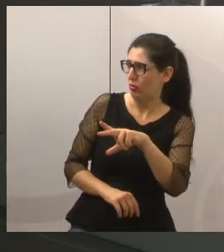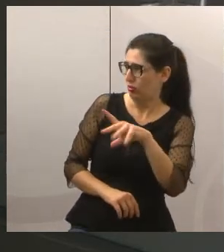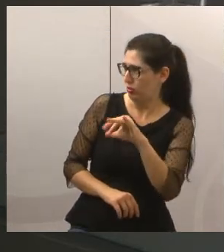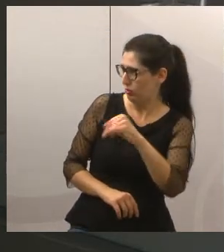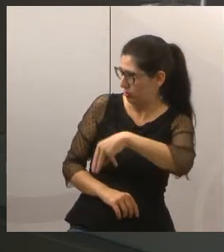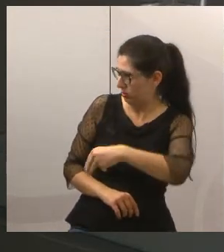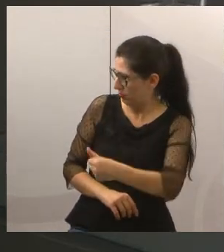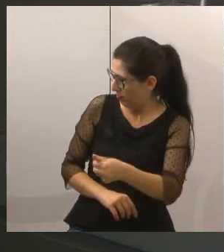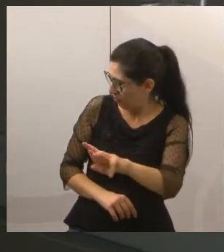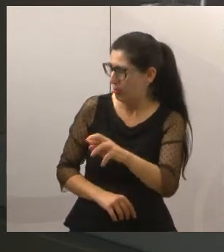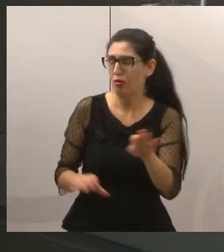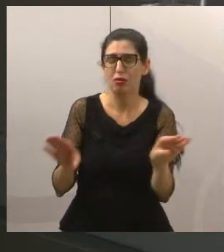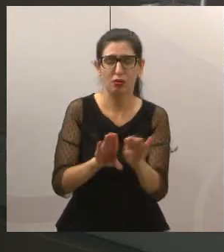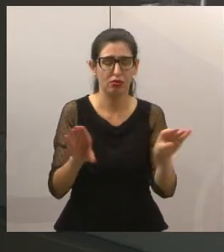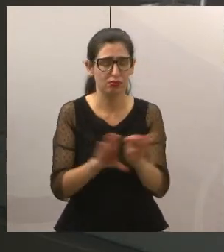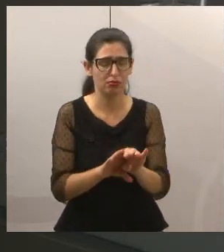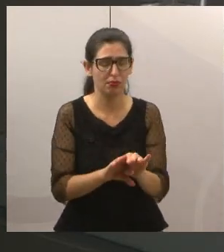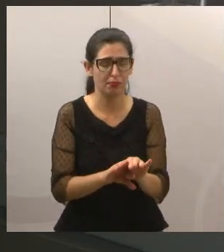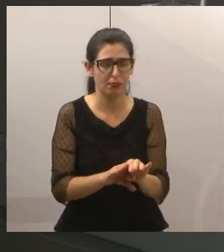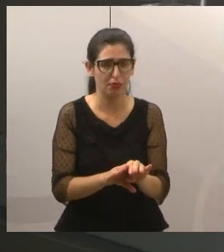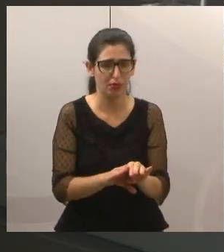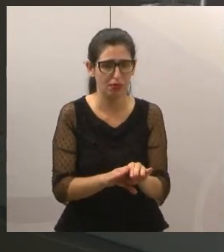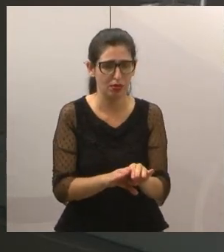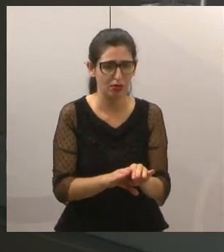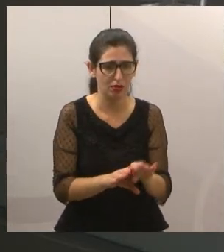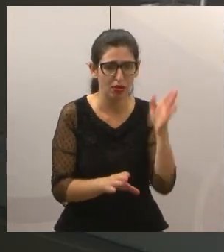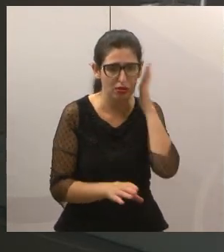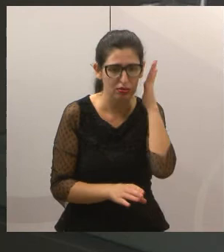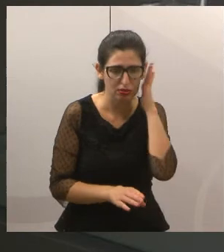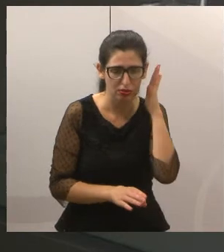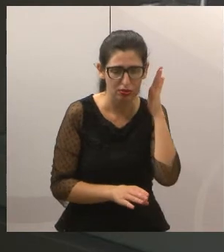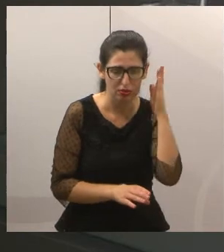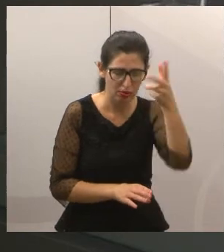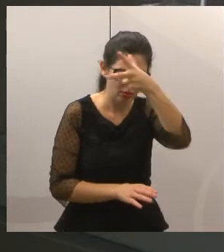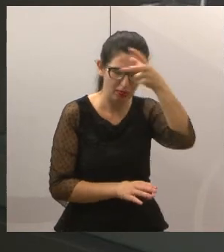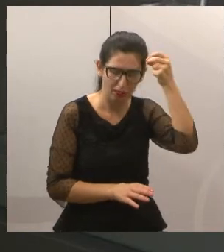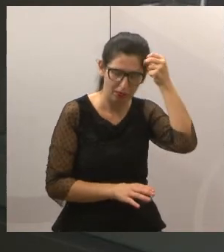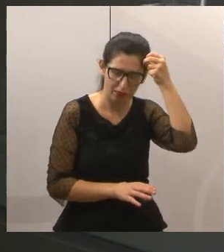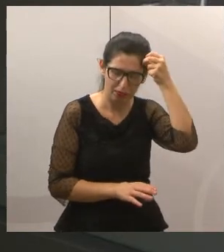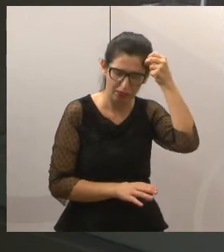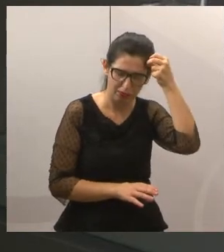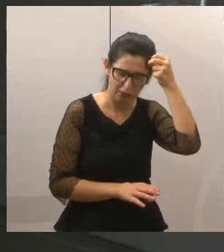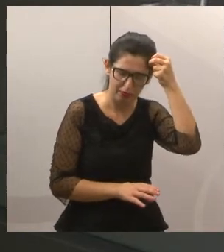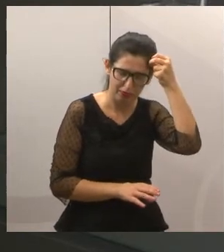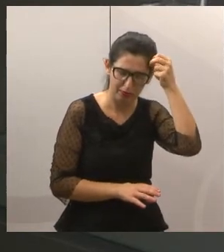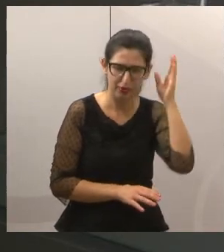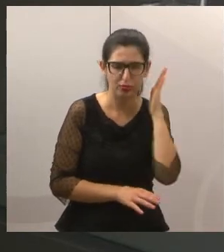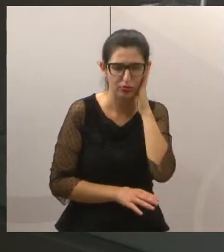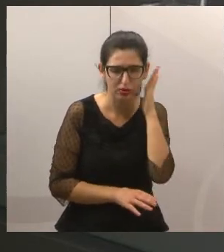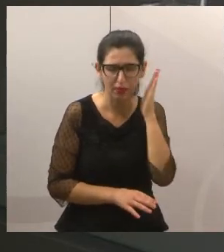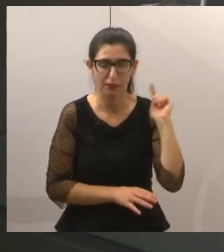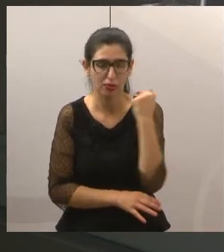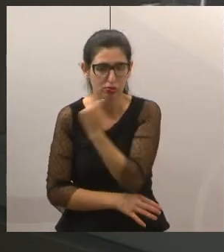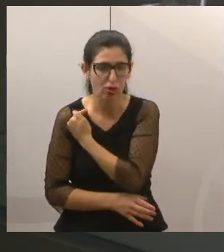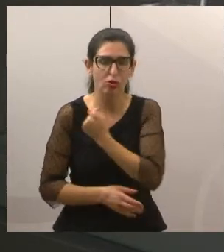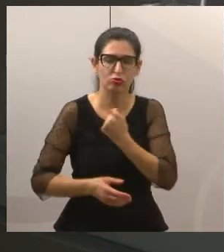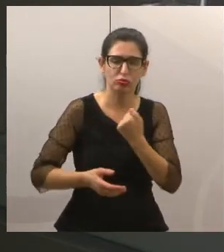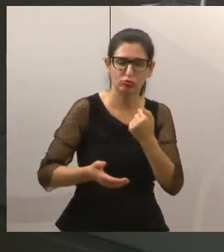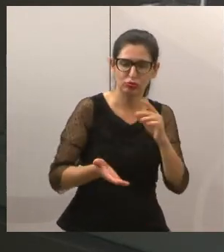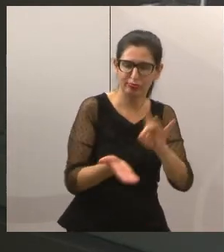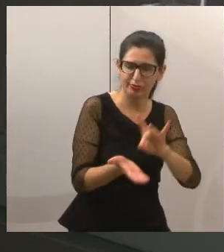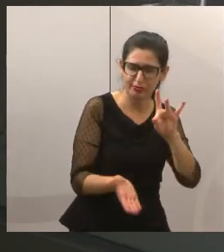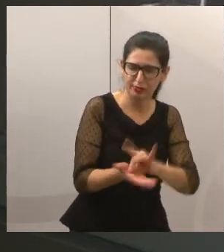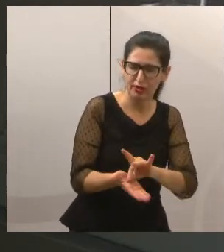a questão do orçamento de infra. Eu acho que, às vezes, o prefeito precisa optar, e a gente que vivencia isso na prática sabe a diferença que faz